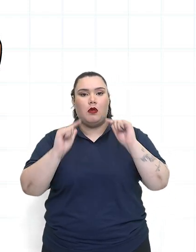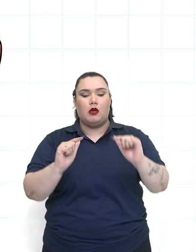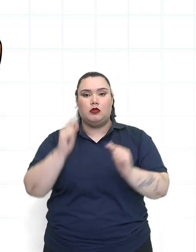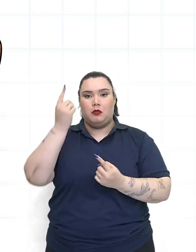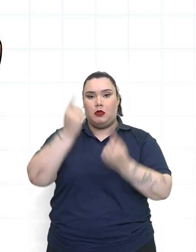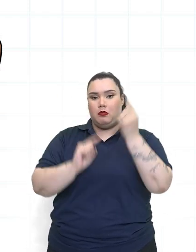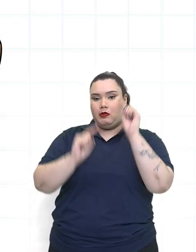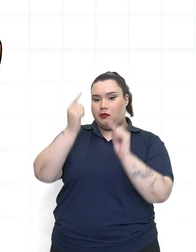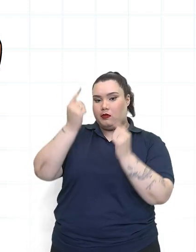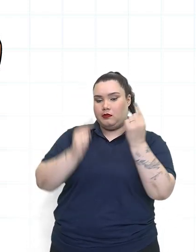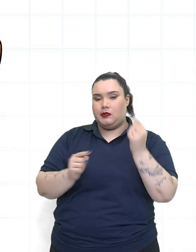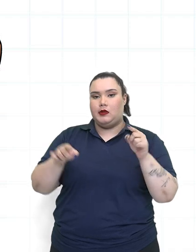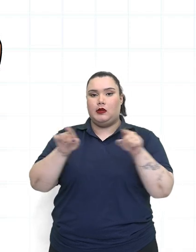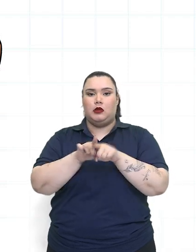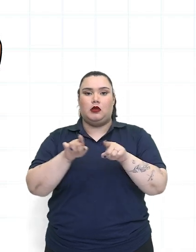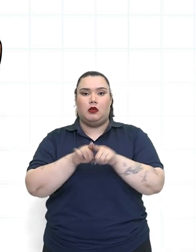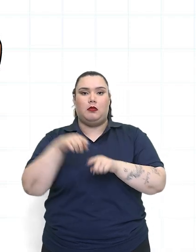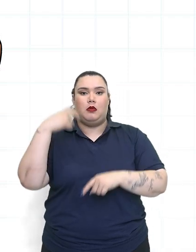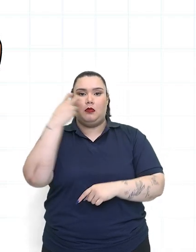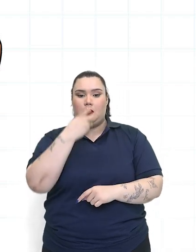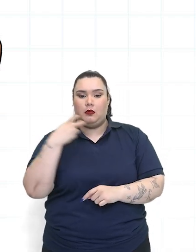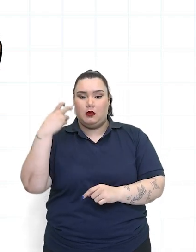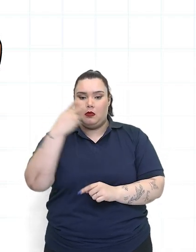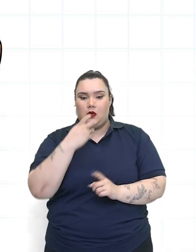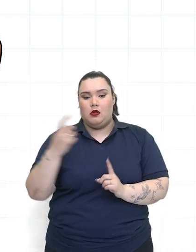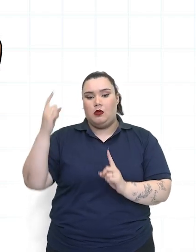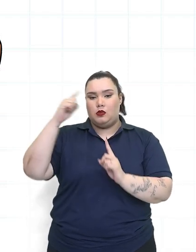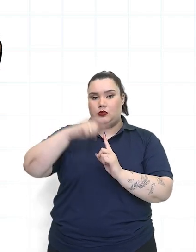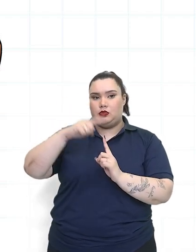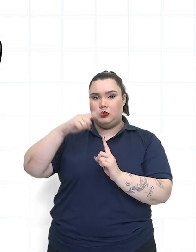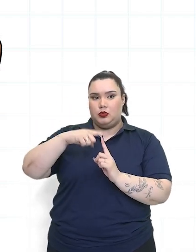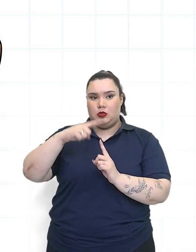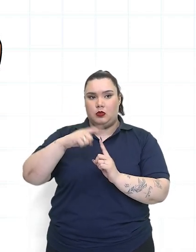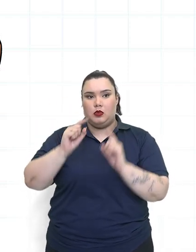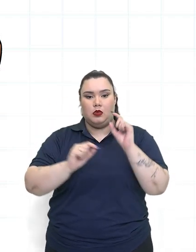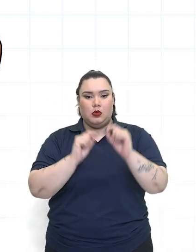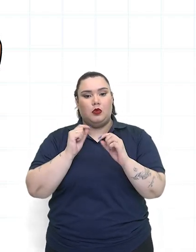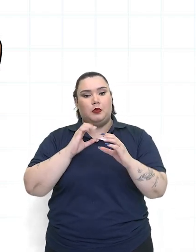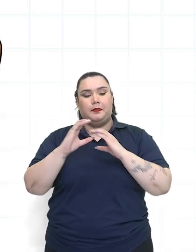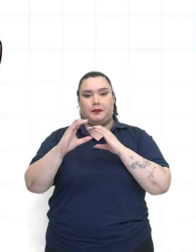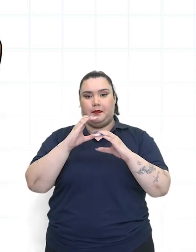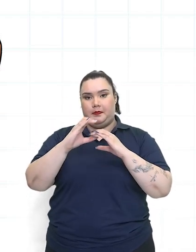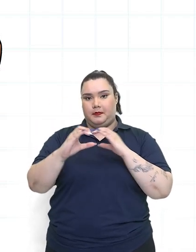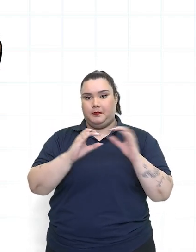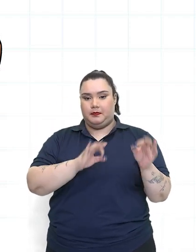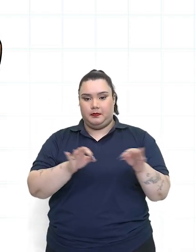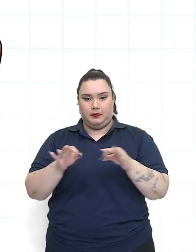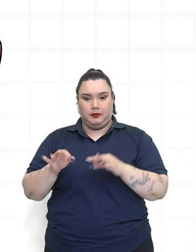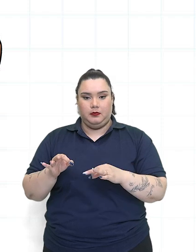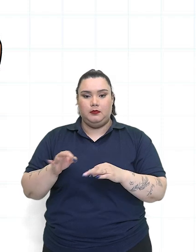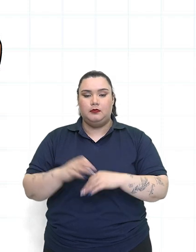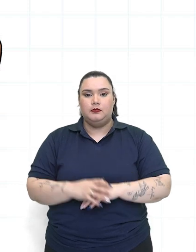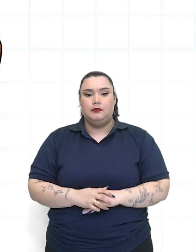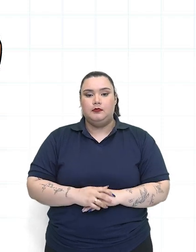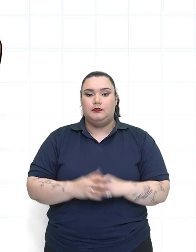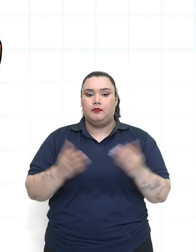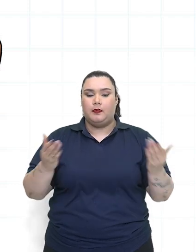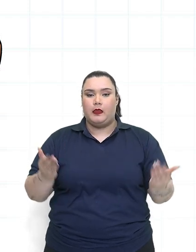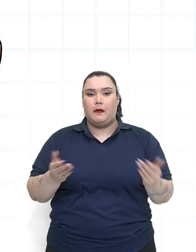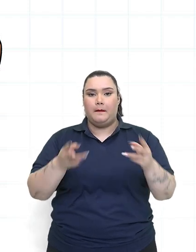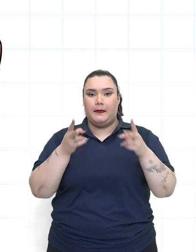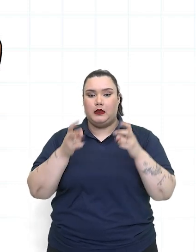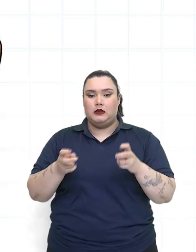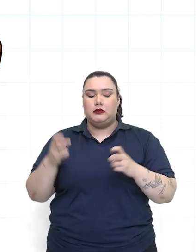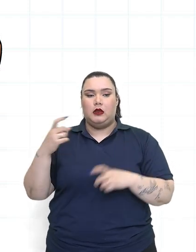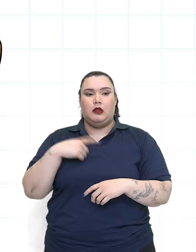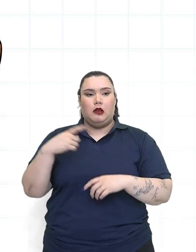também. A oralidade também é uma forma de comunicação. Então, observe que